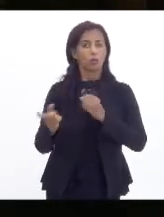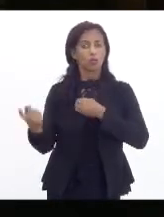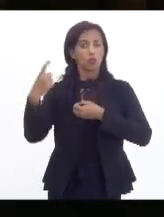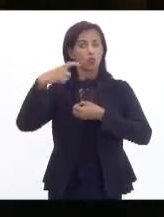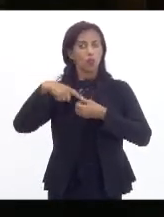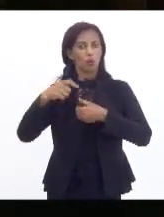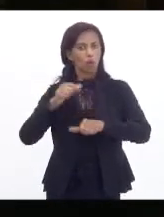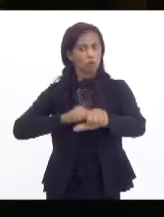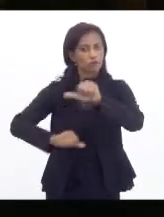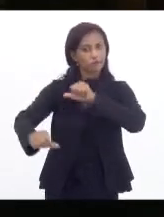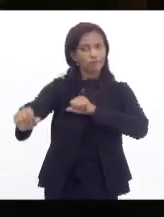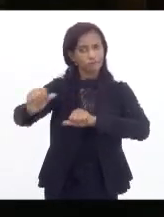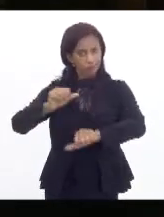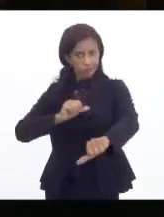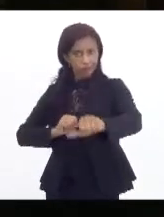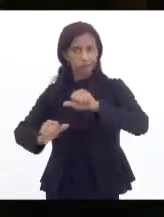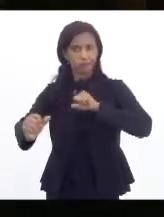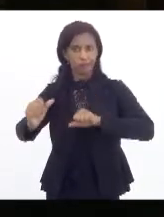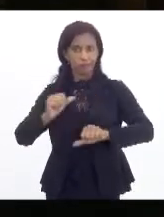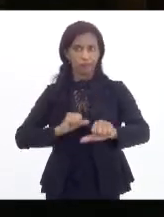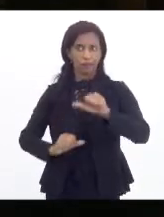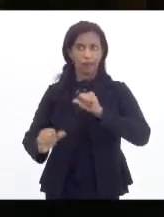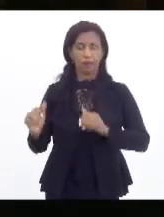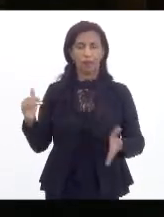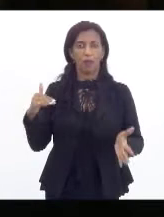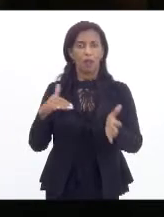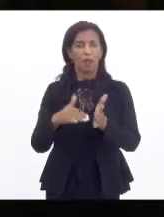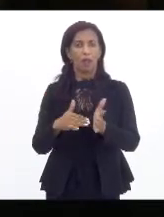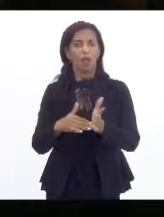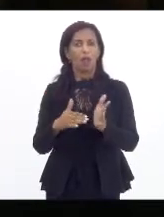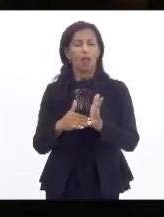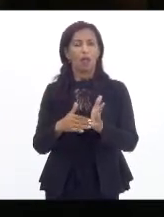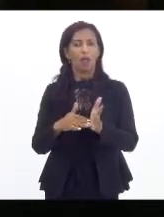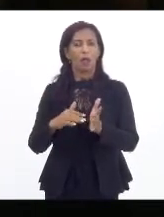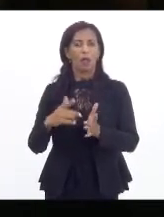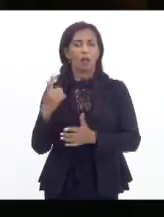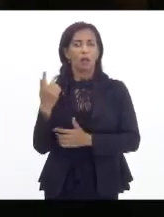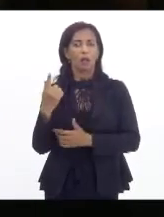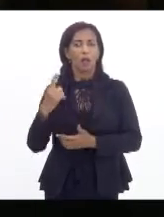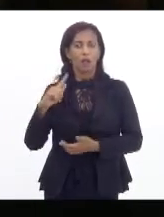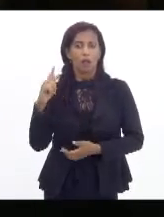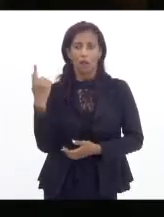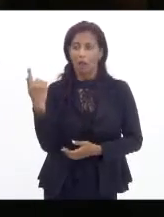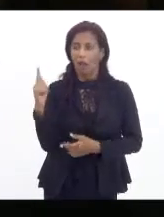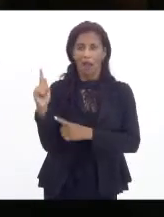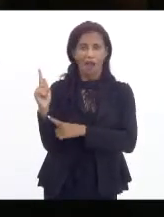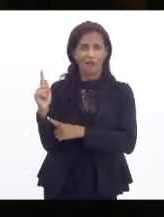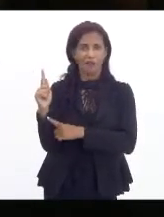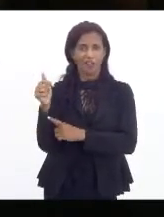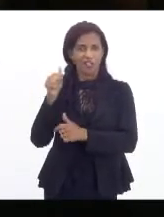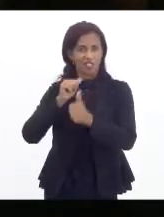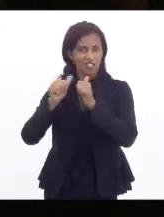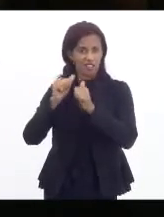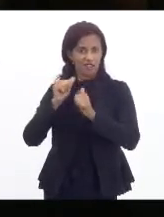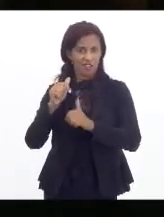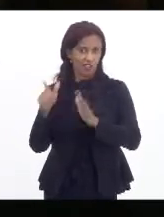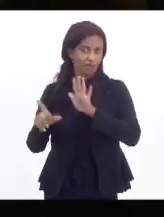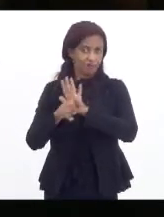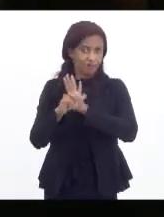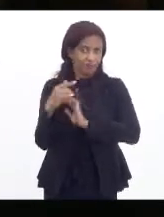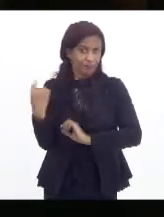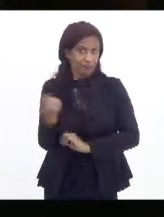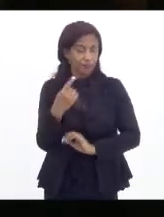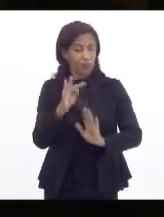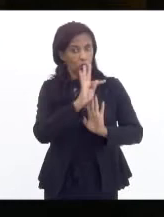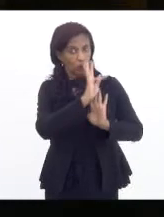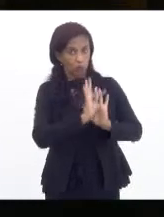para reuso, ou seja, até garrafas de cerveja, quando a gente pensa nessa lei geral. O